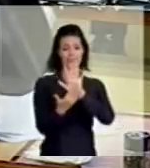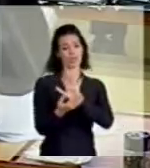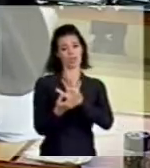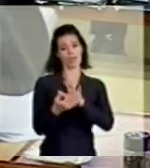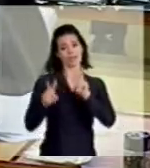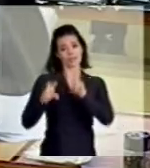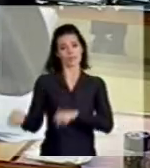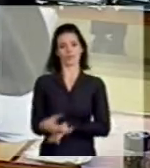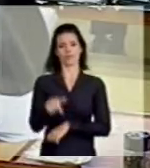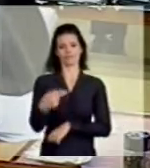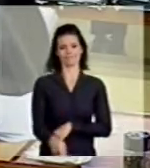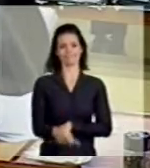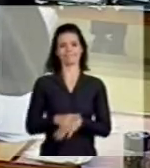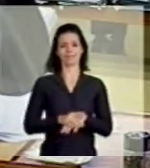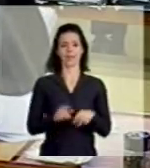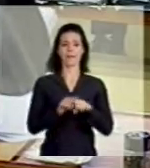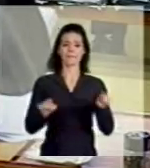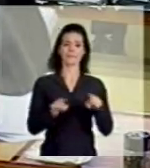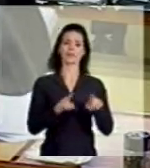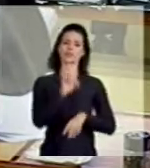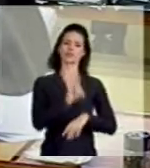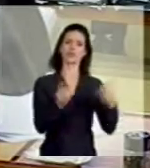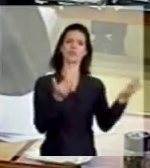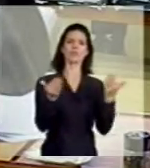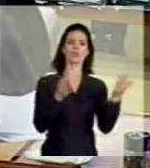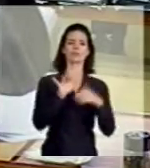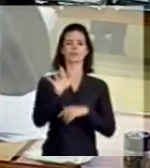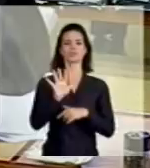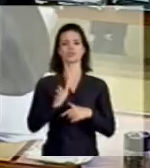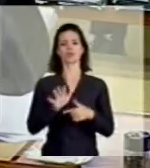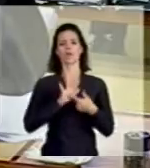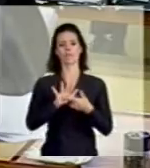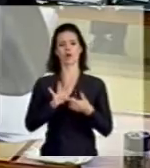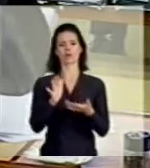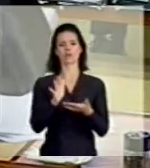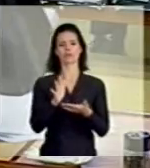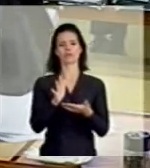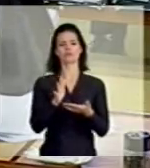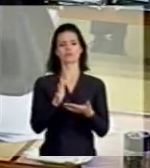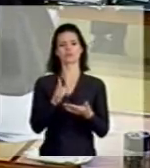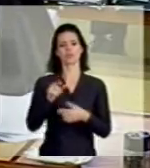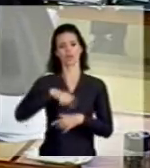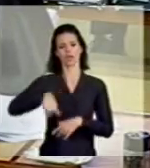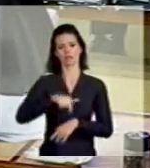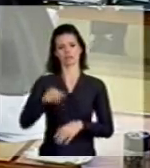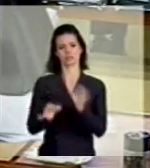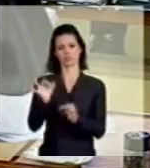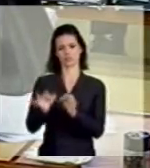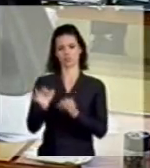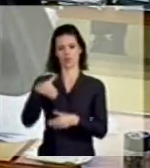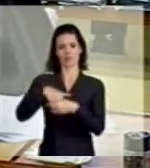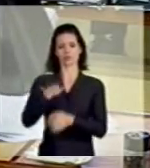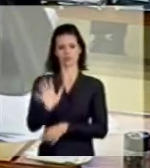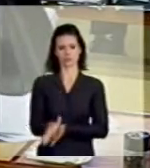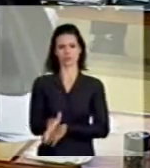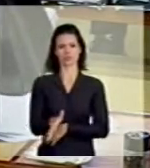Porém, o direito comparado já conta com decisões que endossam o entendimento que estamos a adotar. Com efeito, recentemente, como já